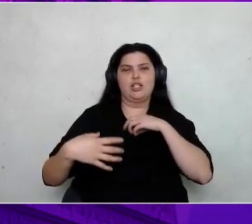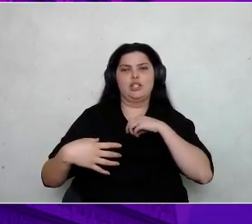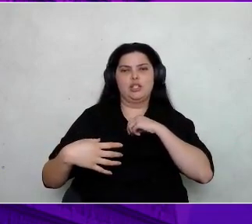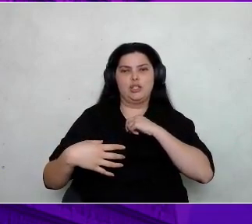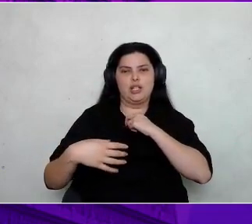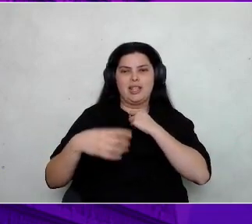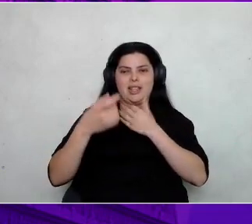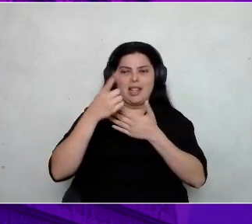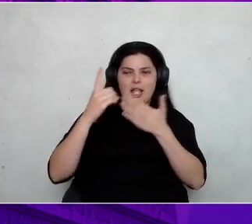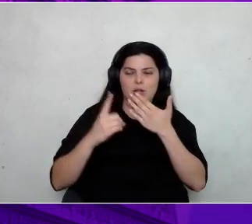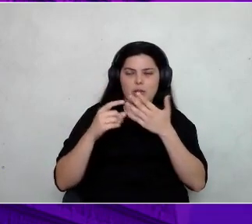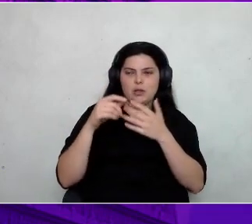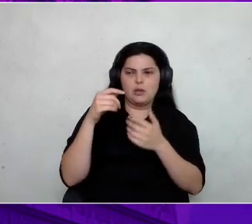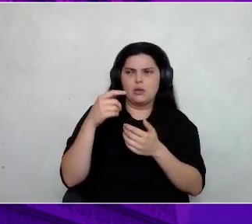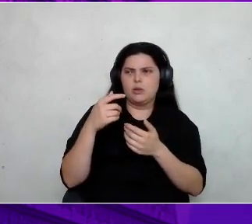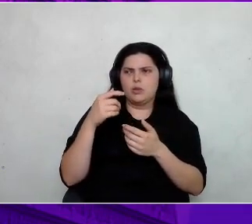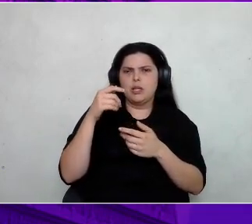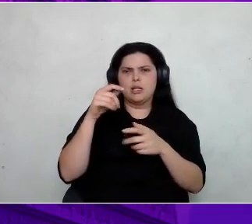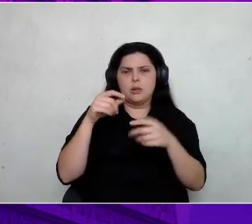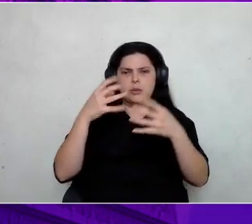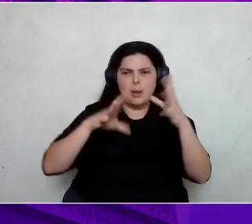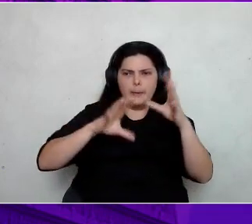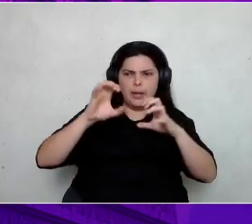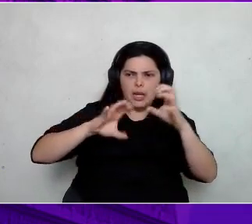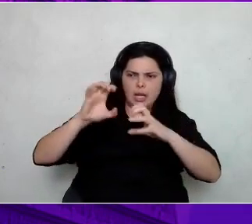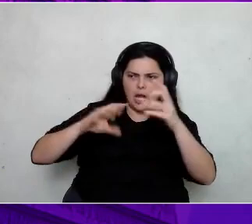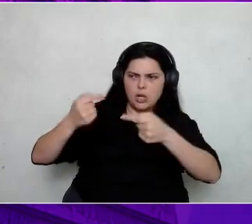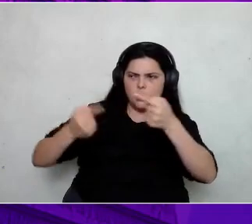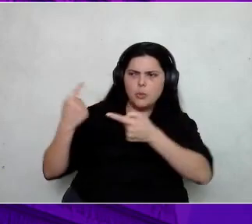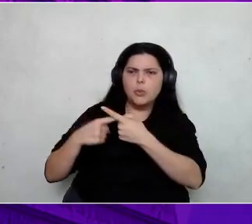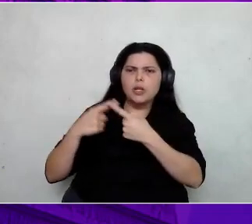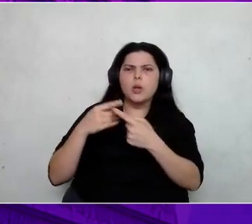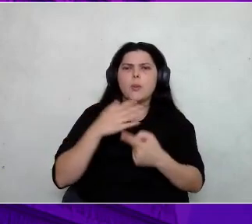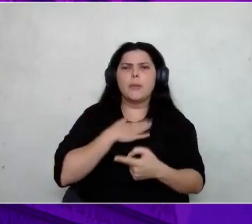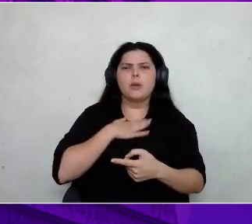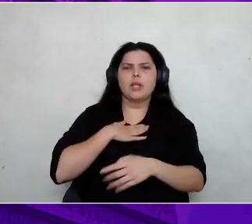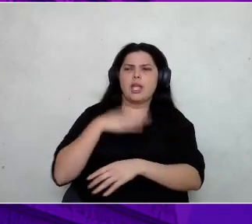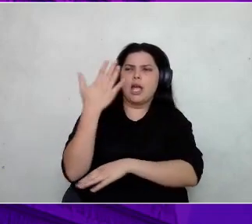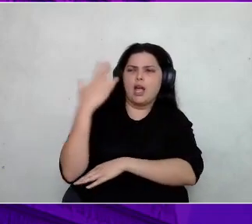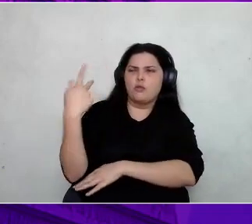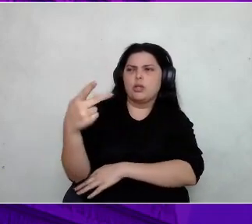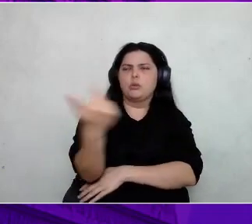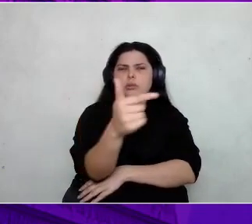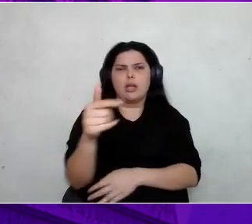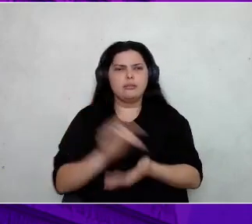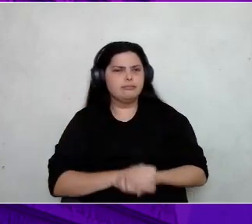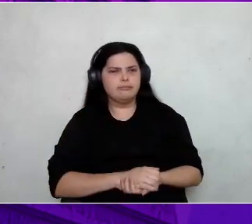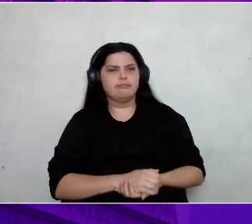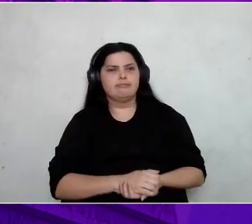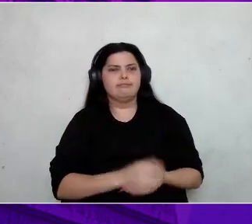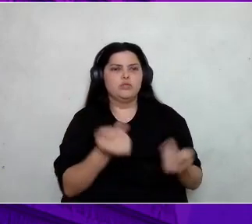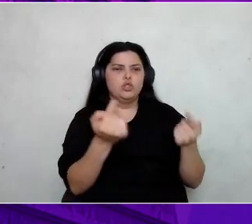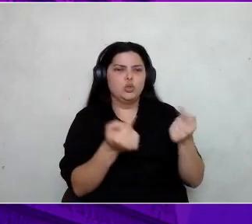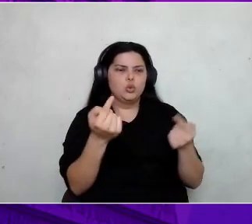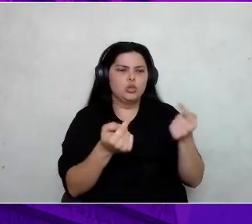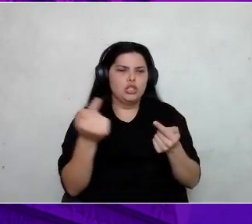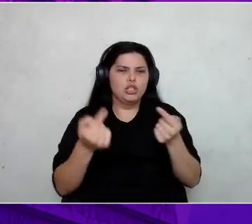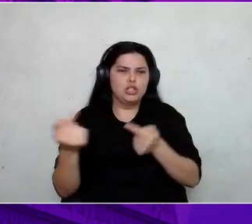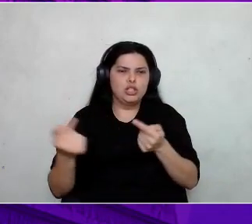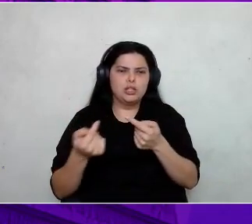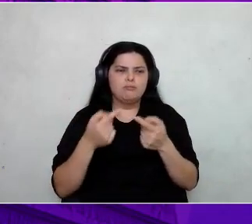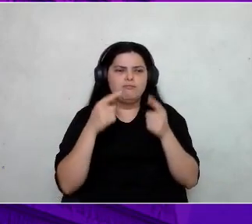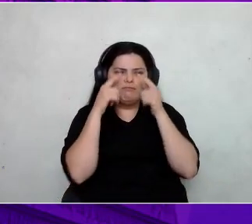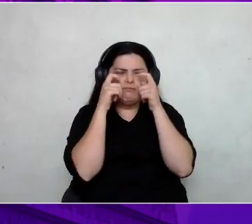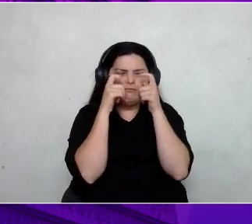POs começaram a brigar entre si. Tipo, por que o meu tem arvorezinha e o teu não, sabe? E daí isso atiça a curiosidade para eles